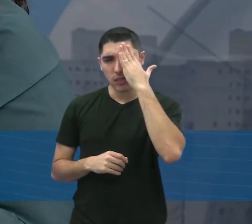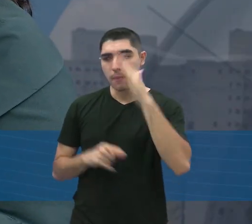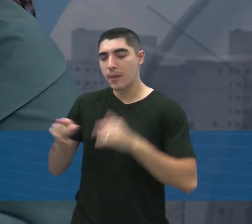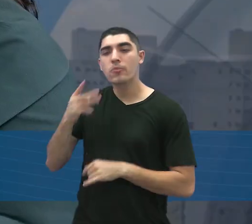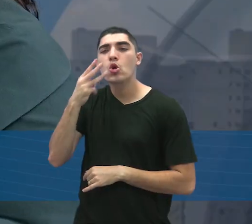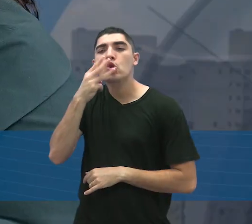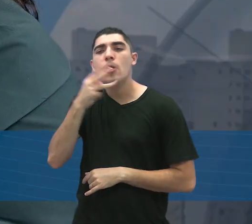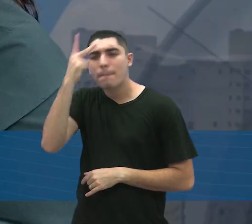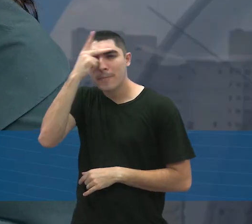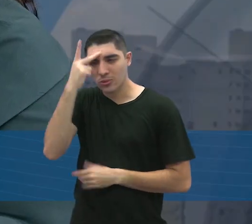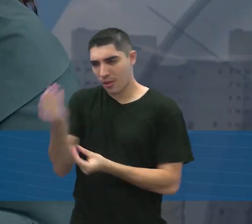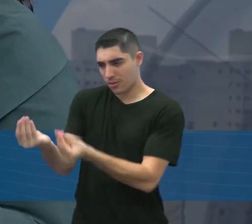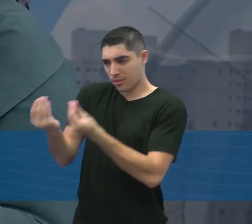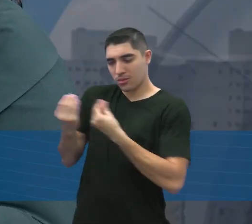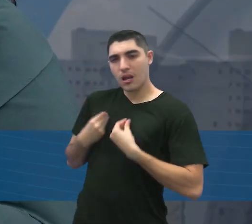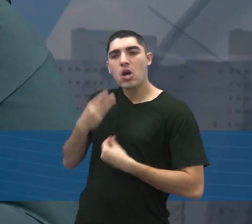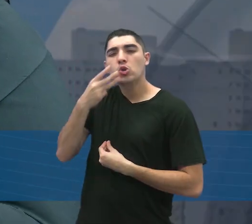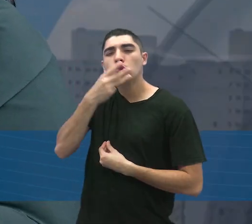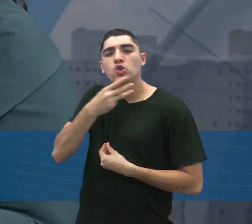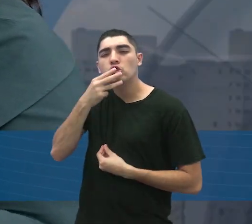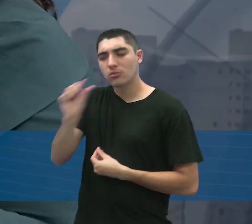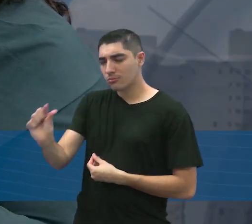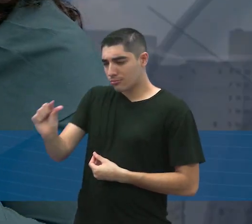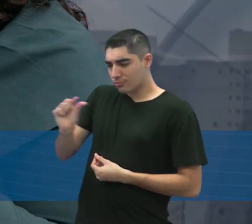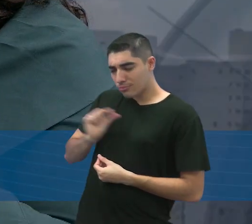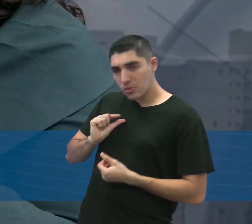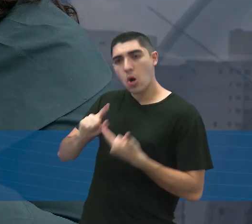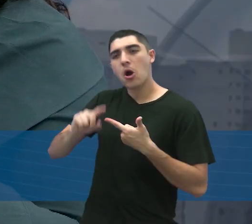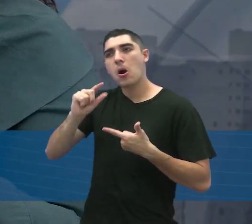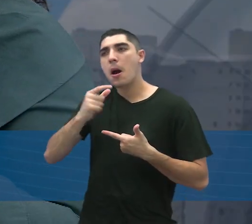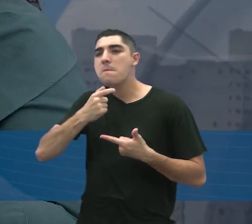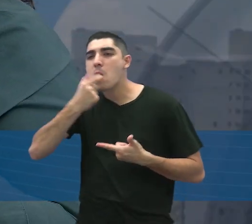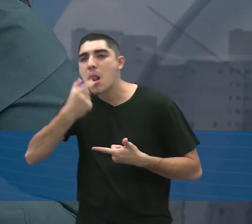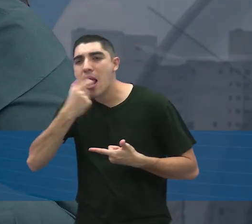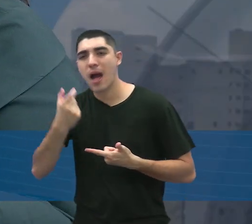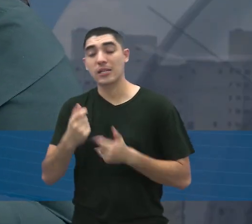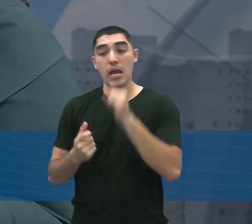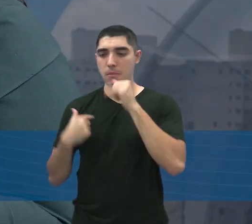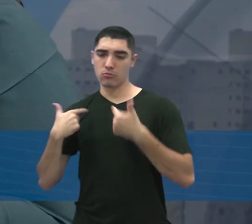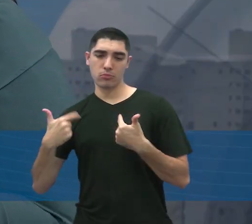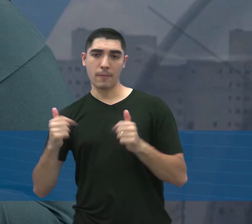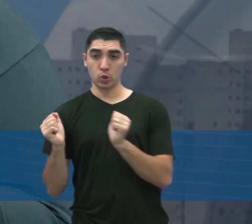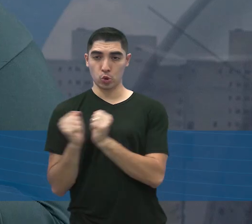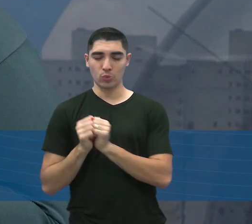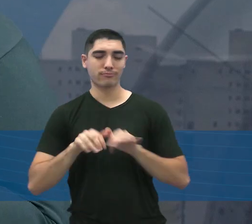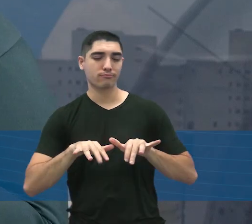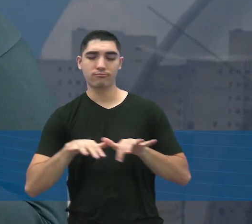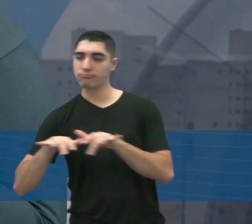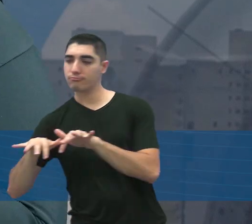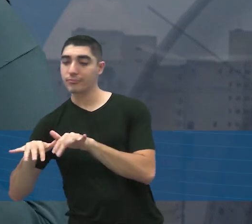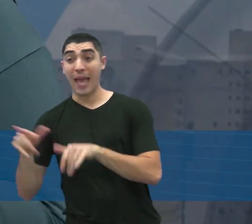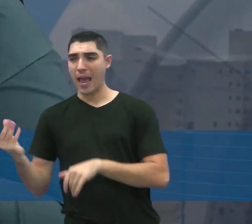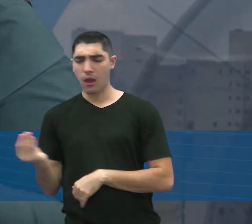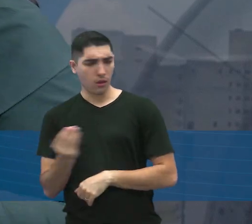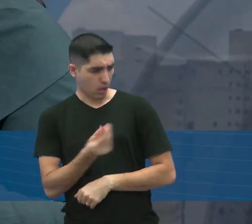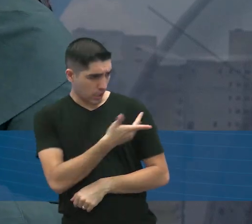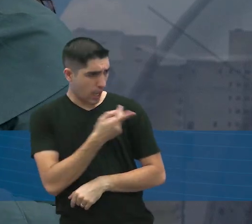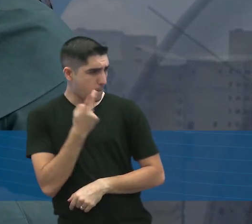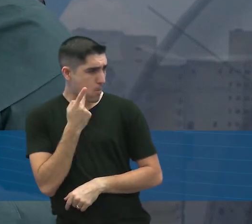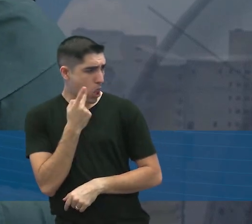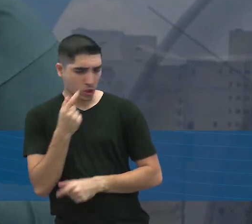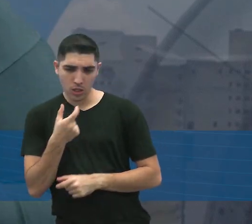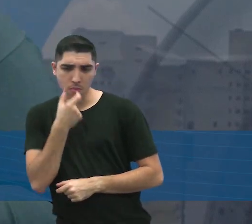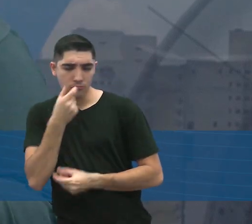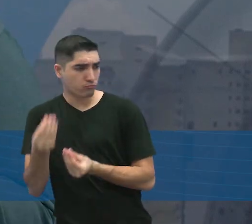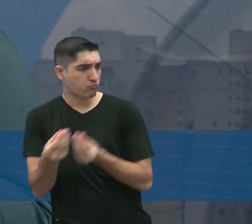de doce pra gente, ou um biscoitinho, né? O colega de trabalho está ali trabalhando e dá um pedacinho de biscoito, você pega e